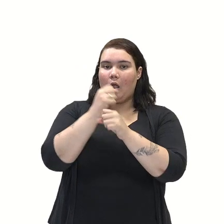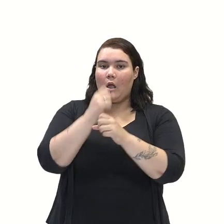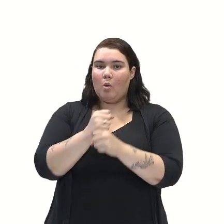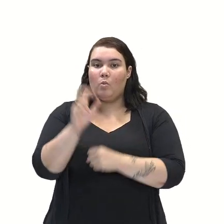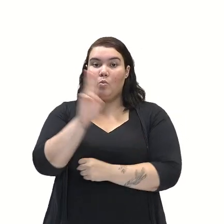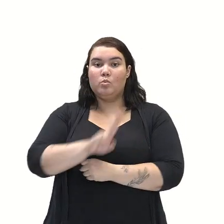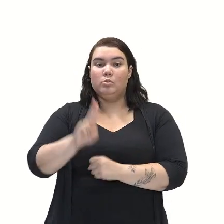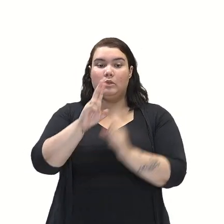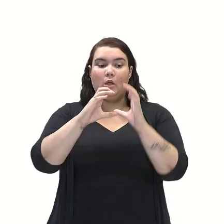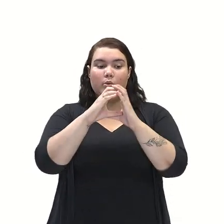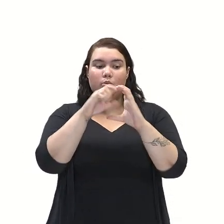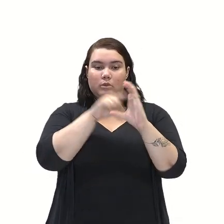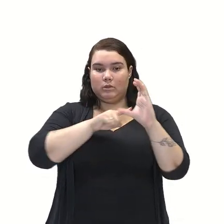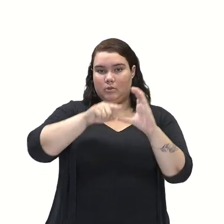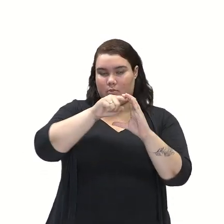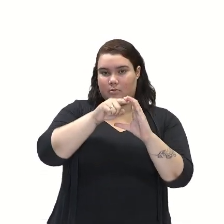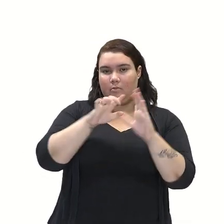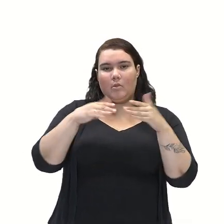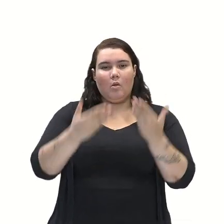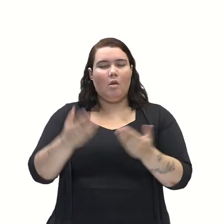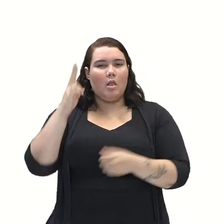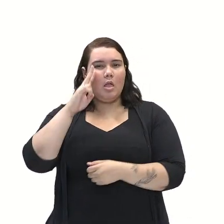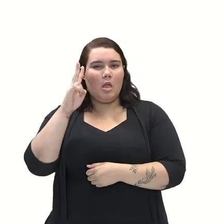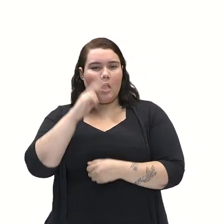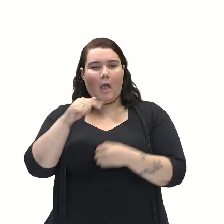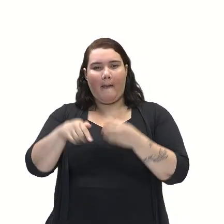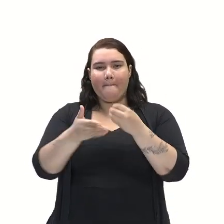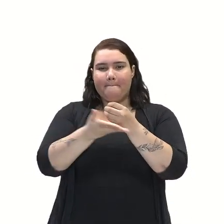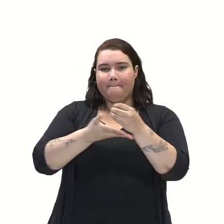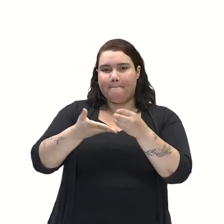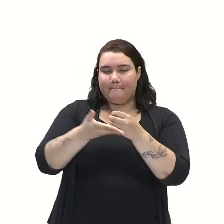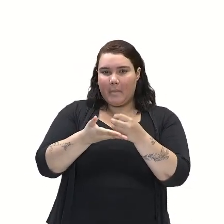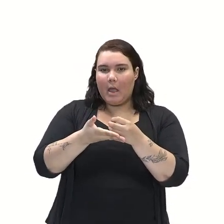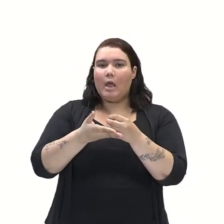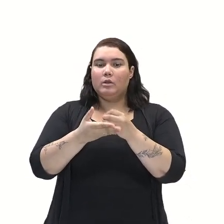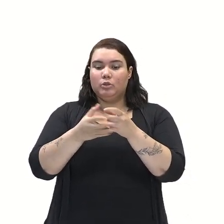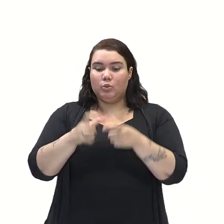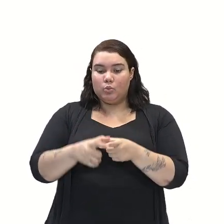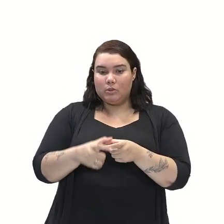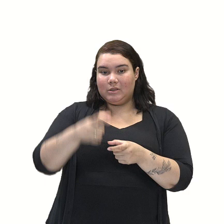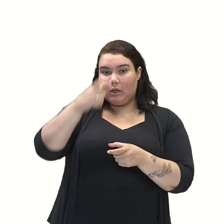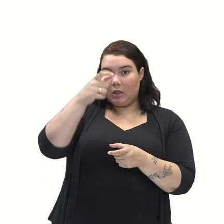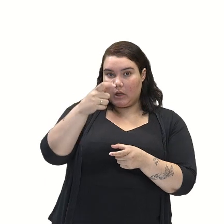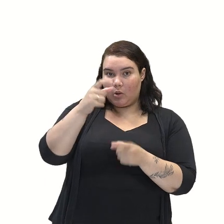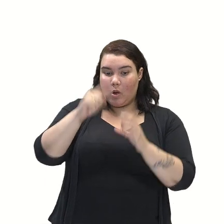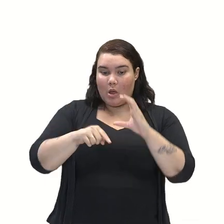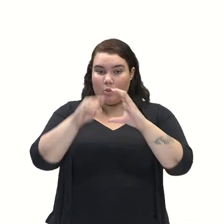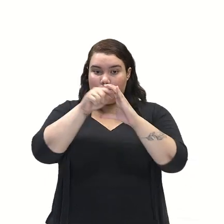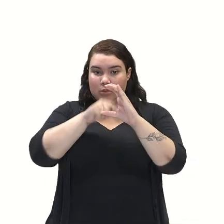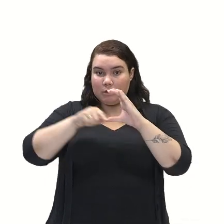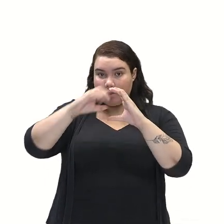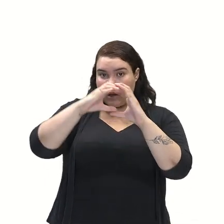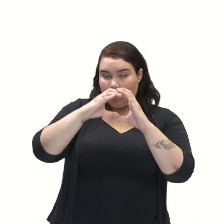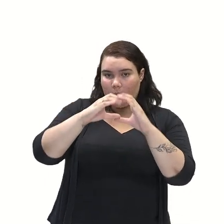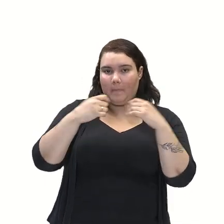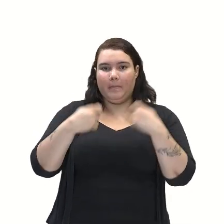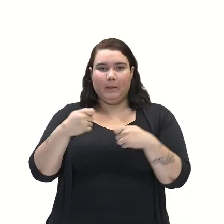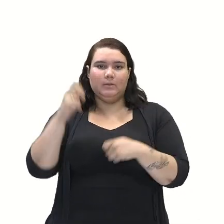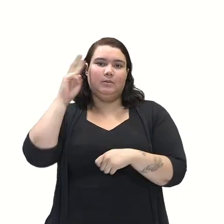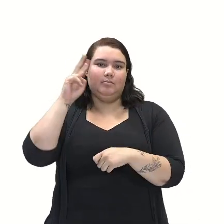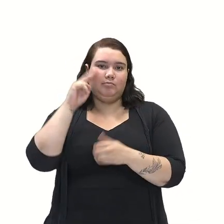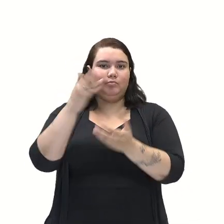a base, né, do meu cilindro é um círculo, nós temos que relembrar esses seus